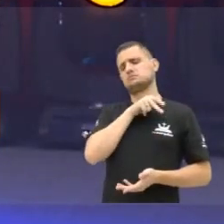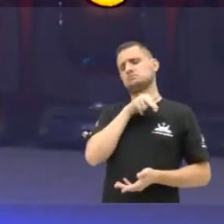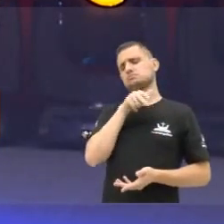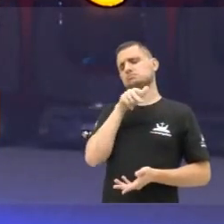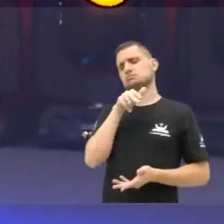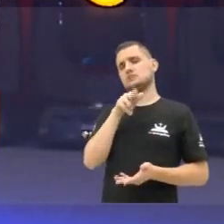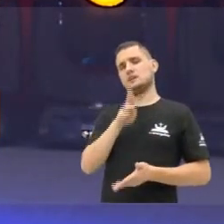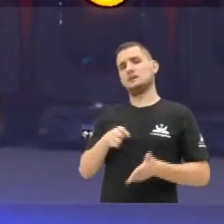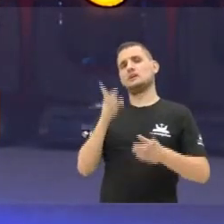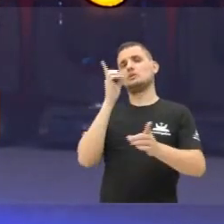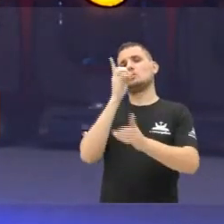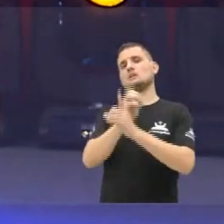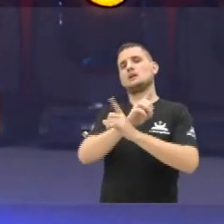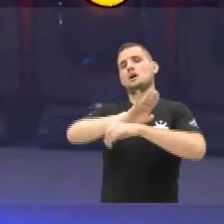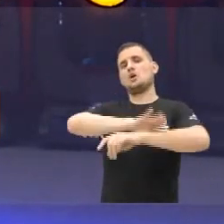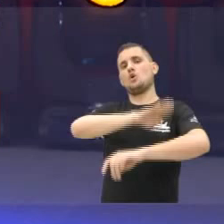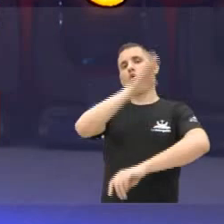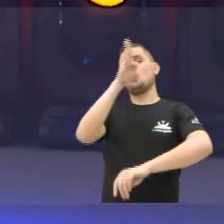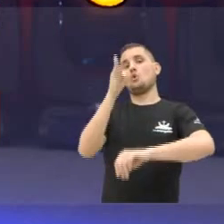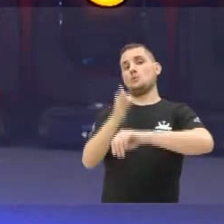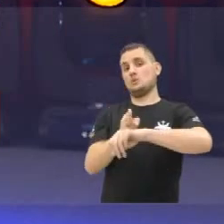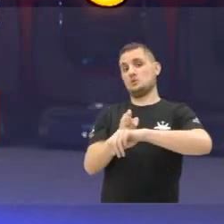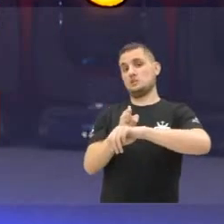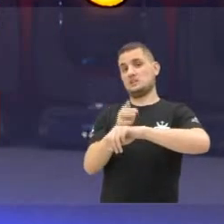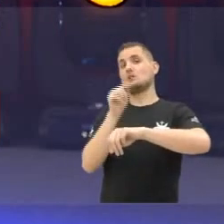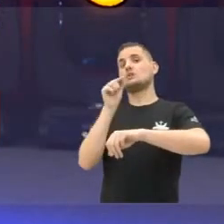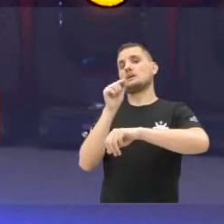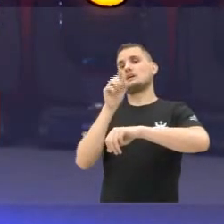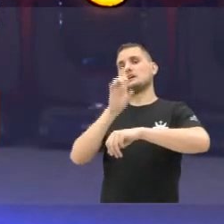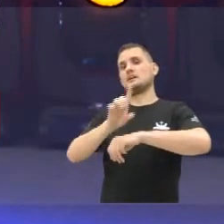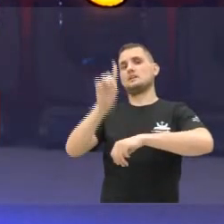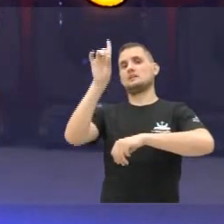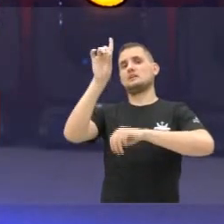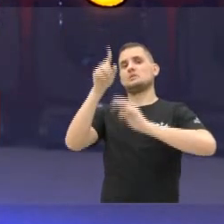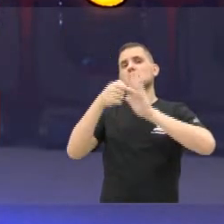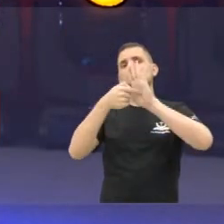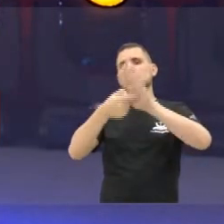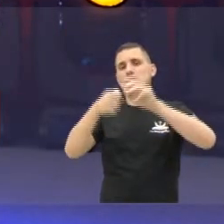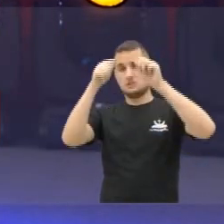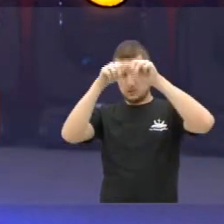monte, onde aos pés desse monte Deus se revela